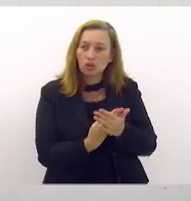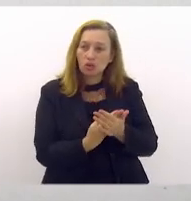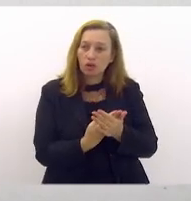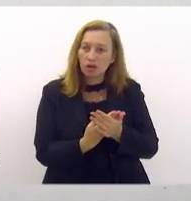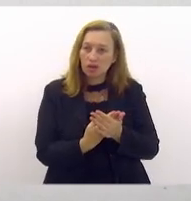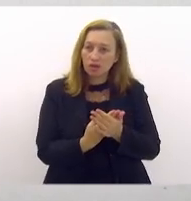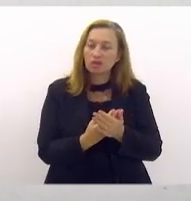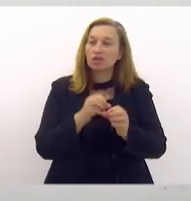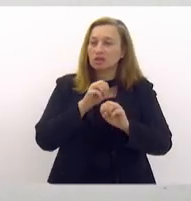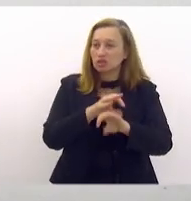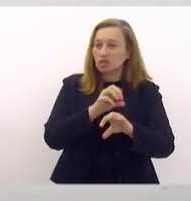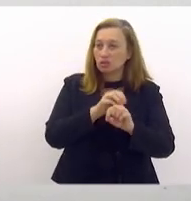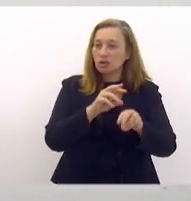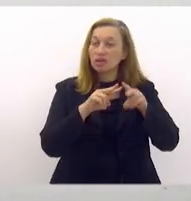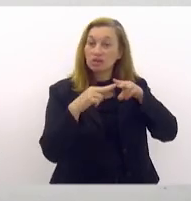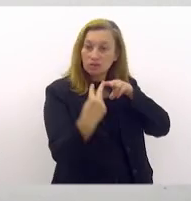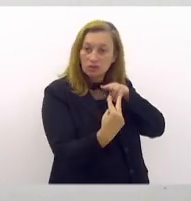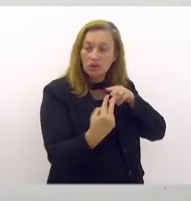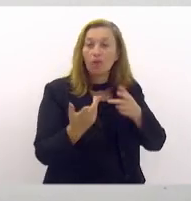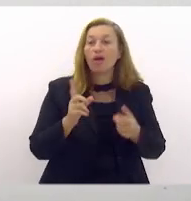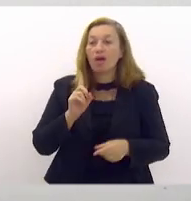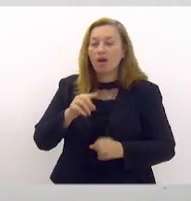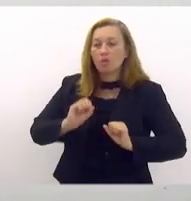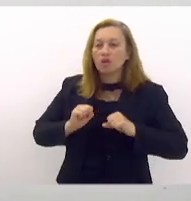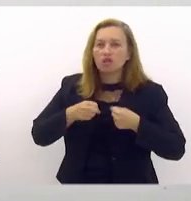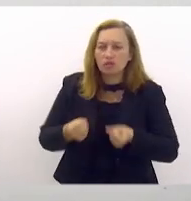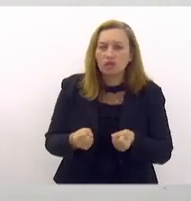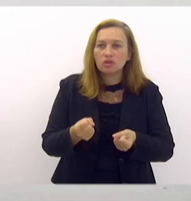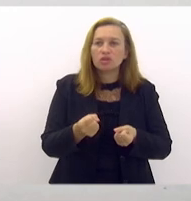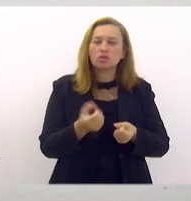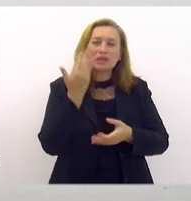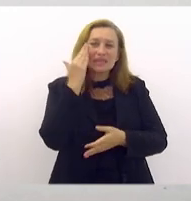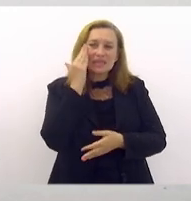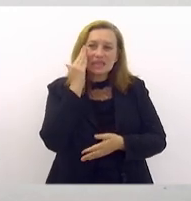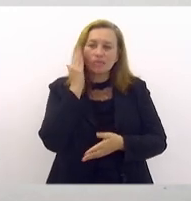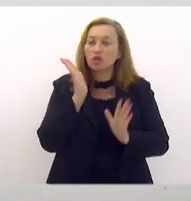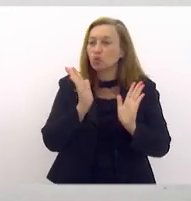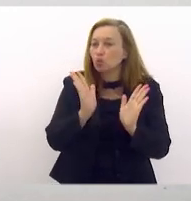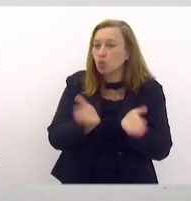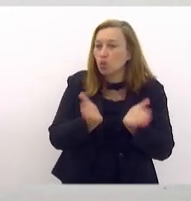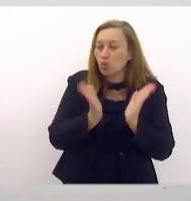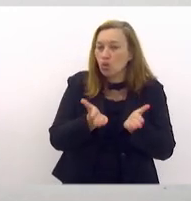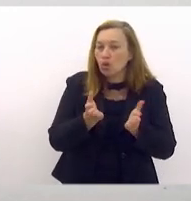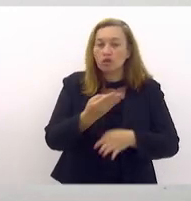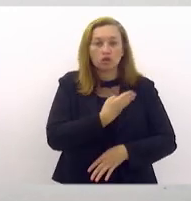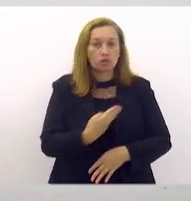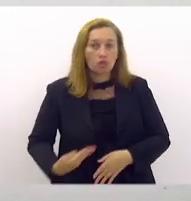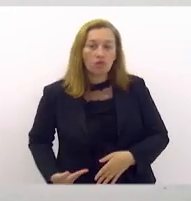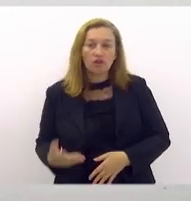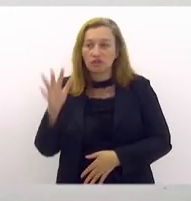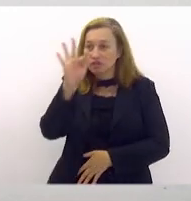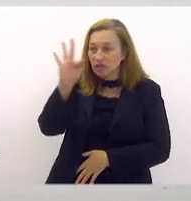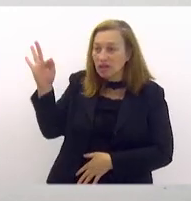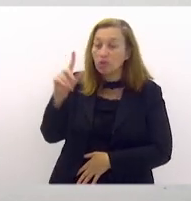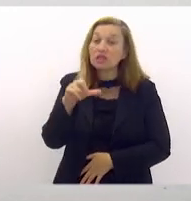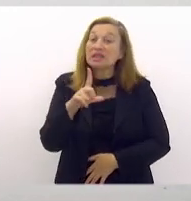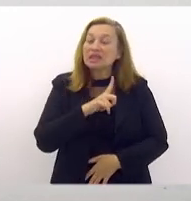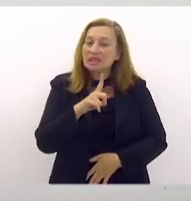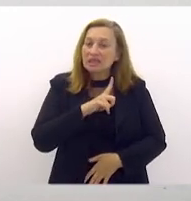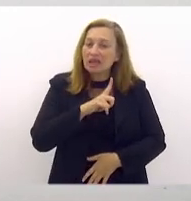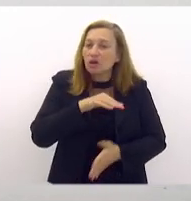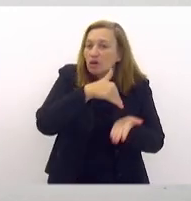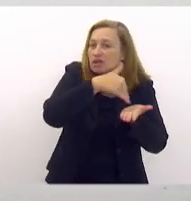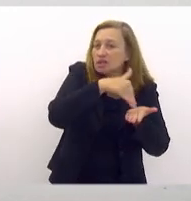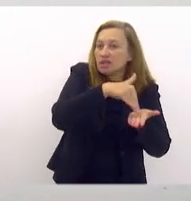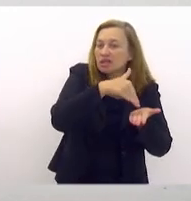digital. Esse ainda é um esforço que, claro, apesar do entendimento hoje do governo federal, né, de ter uma